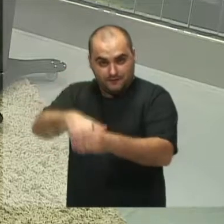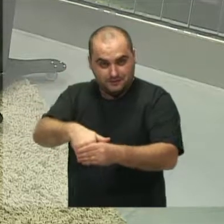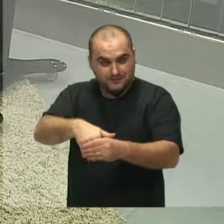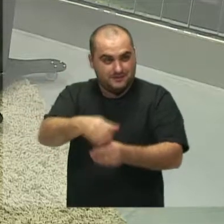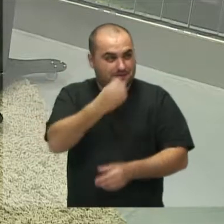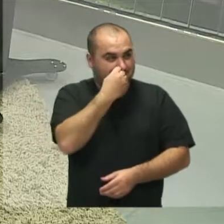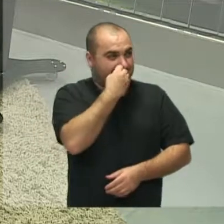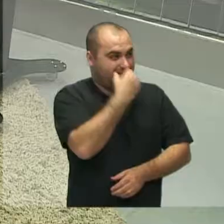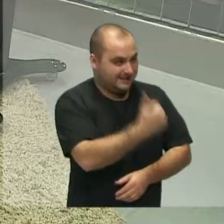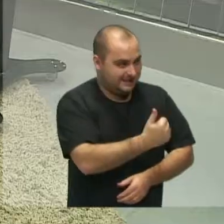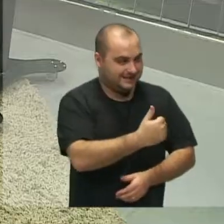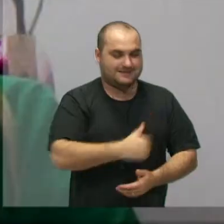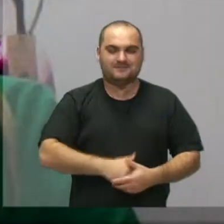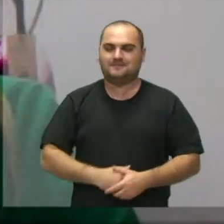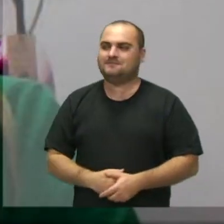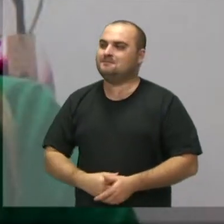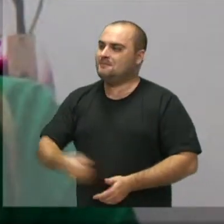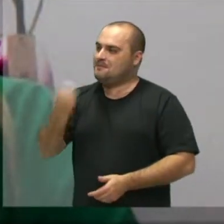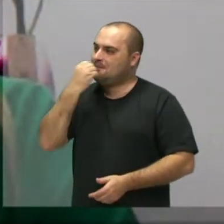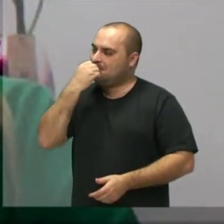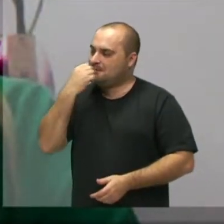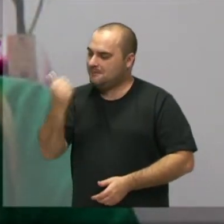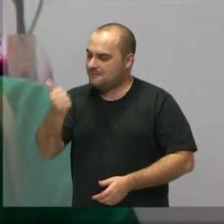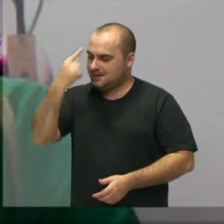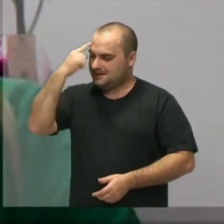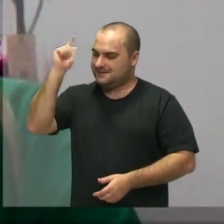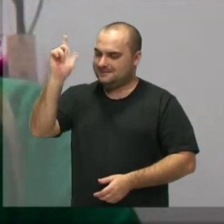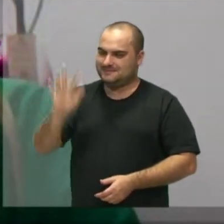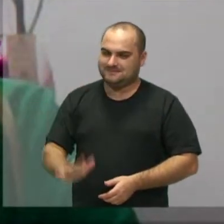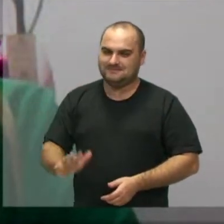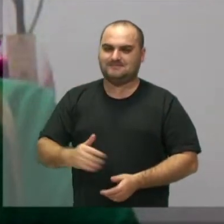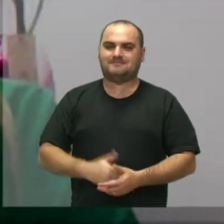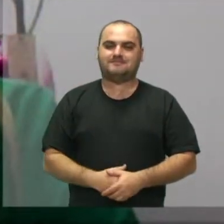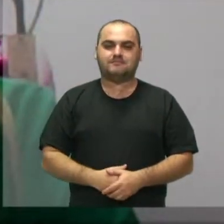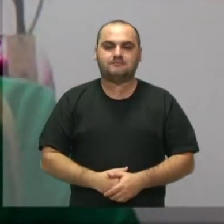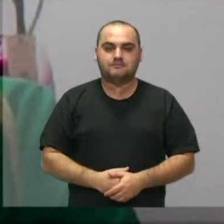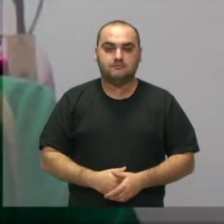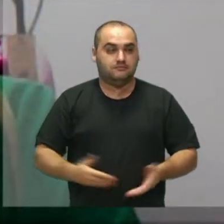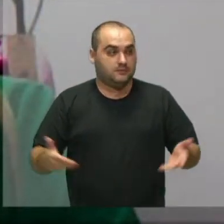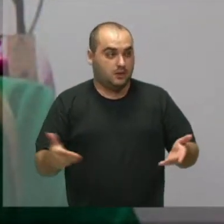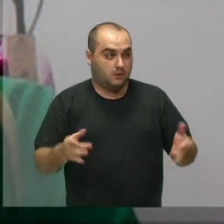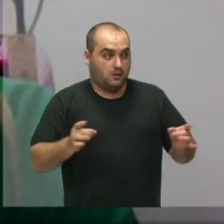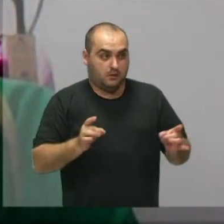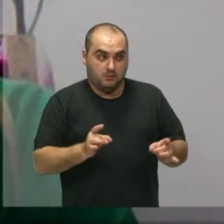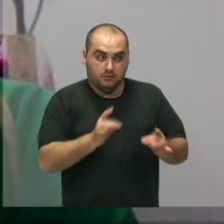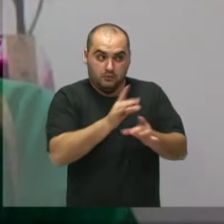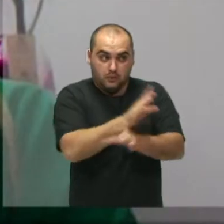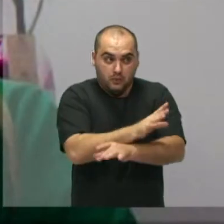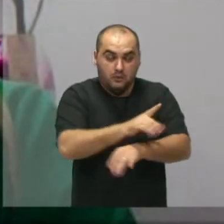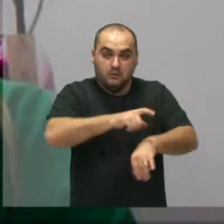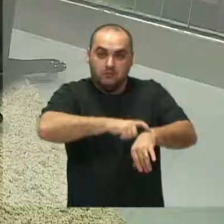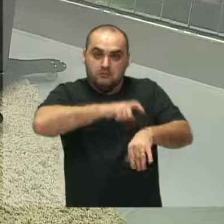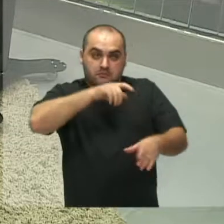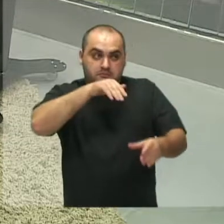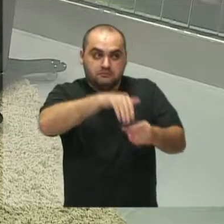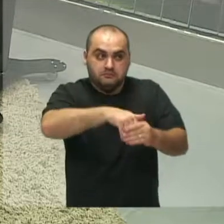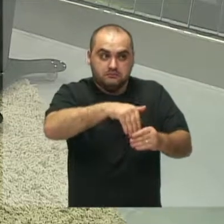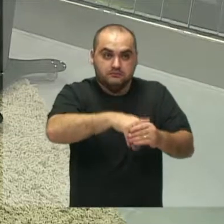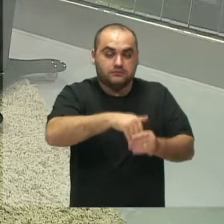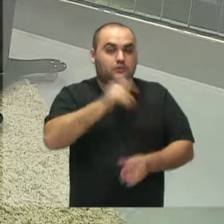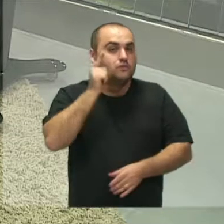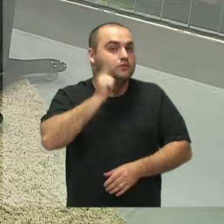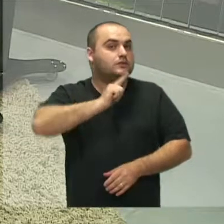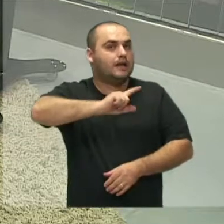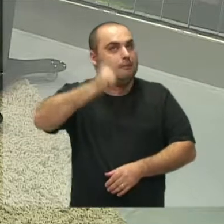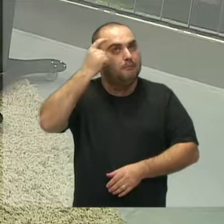bem, Cris? Tudo bem, graças a Deus. Agora que passou um pouco essa correria, né, já dá para... Vai baixando a poeira, já